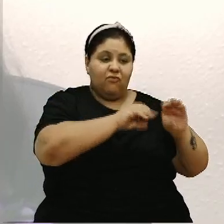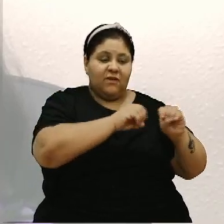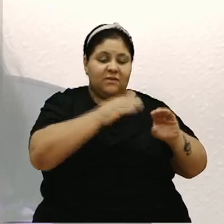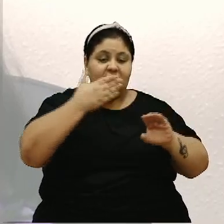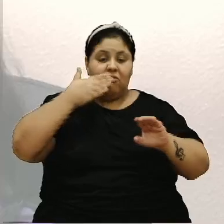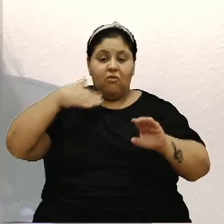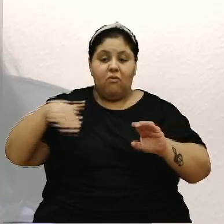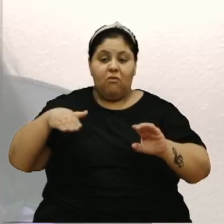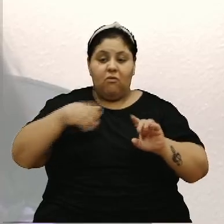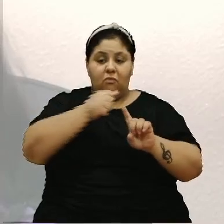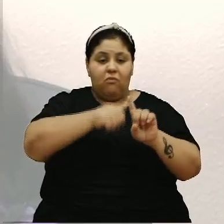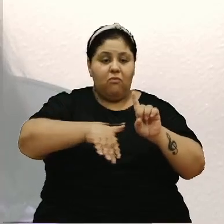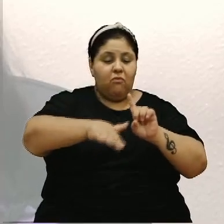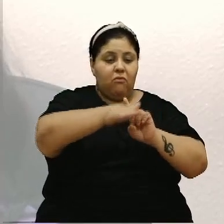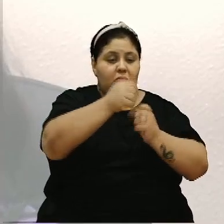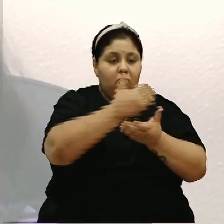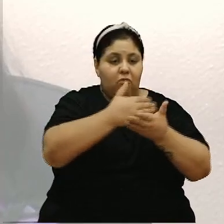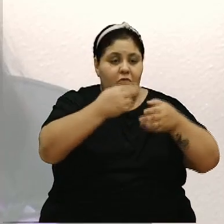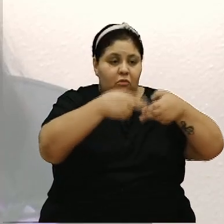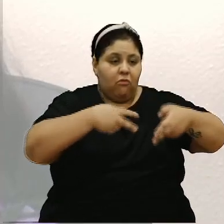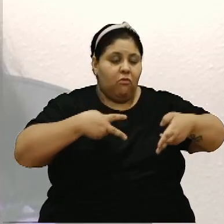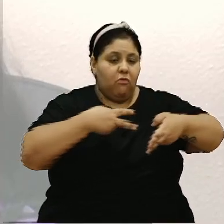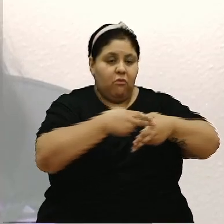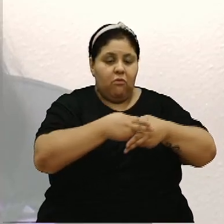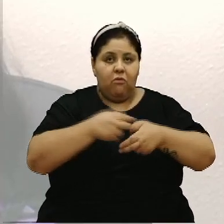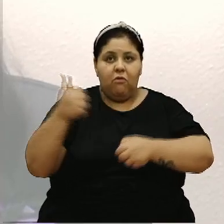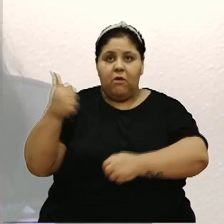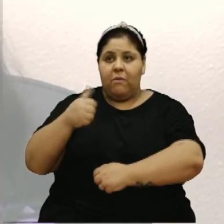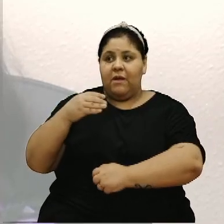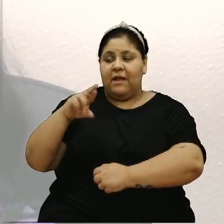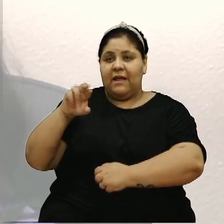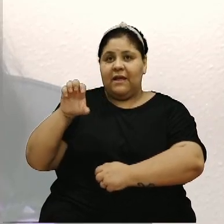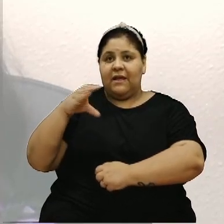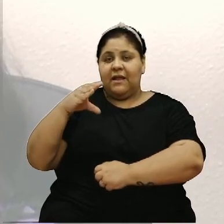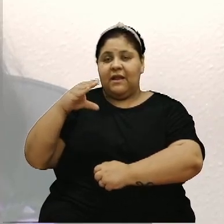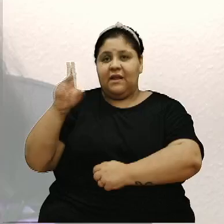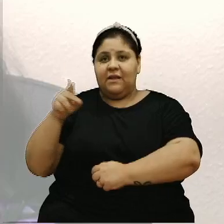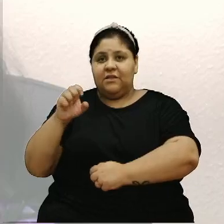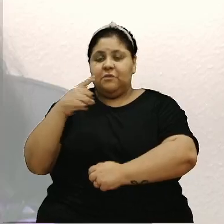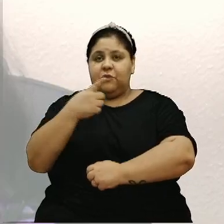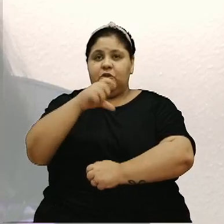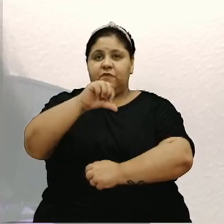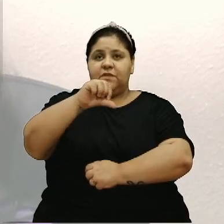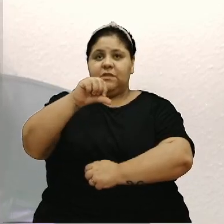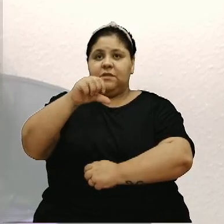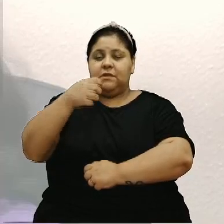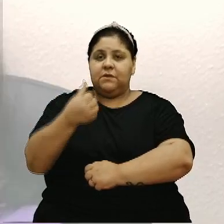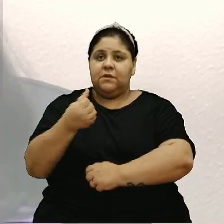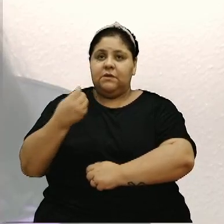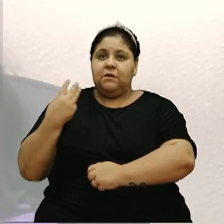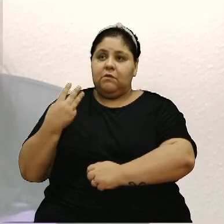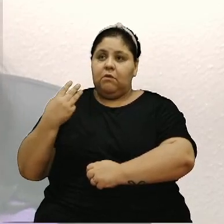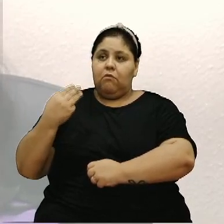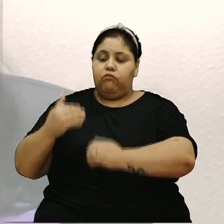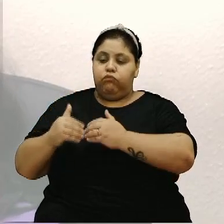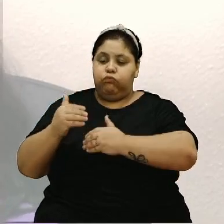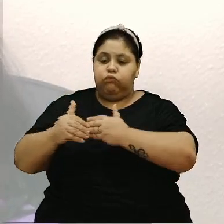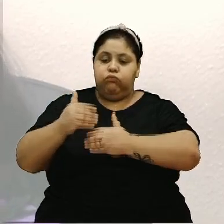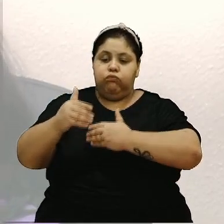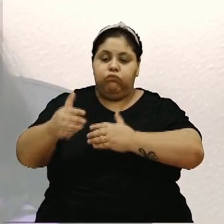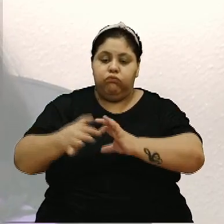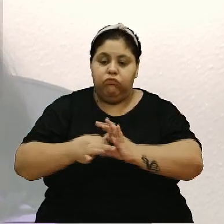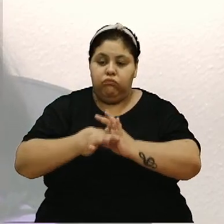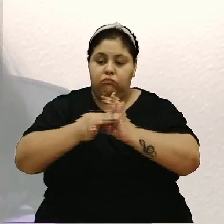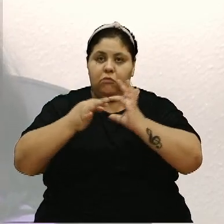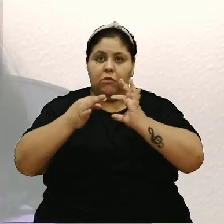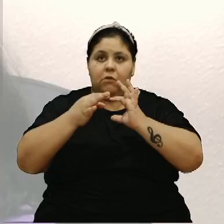Iniciou com a inauguração da primeira creche em 1973 e, ao longo dos anos, expandiu suas atividades, desvinculando-se da